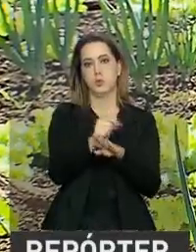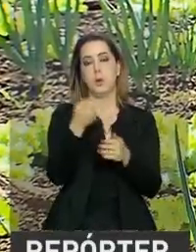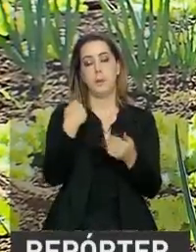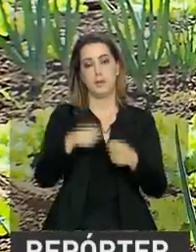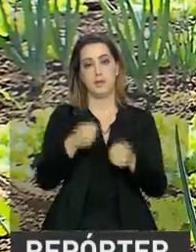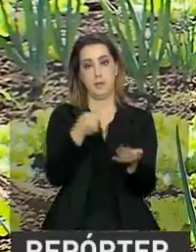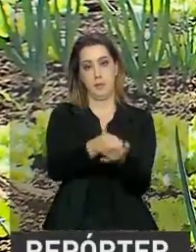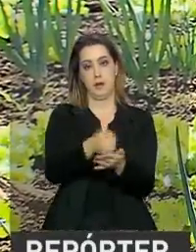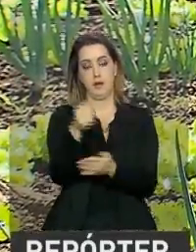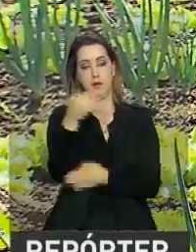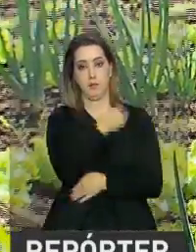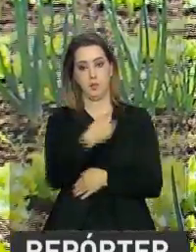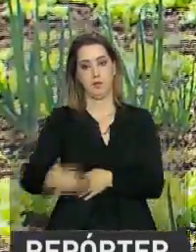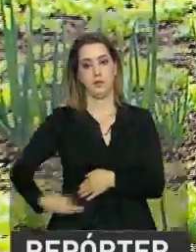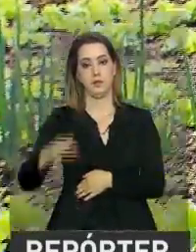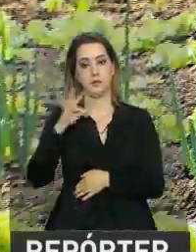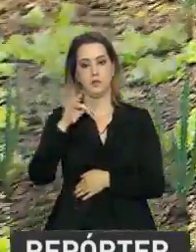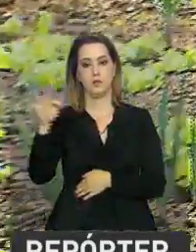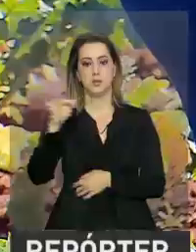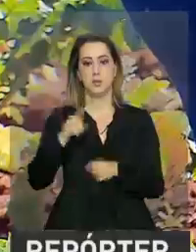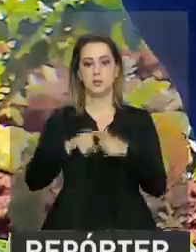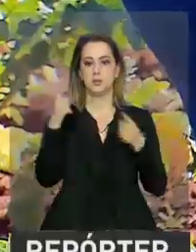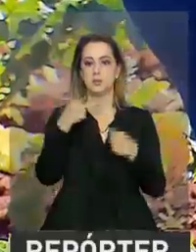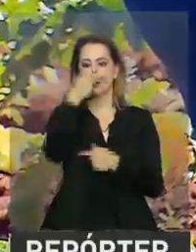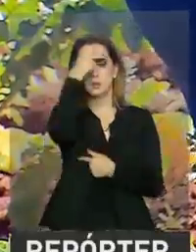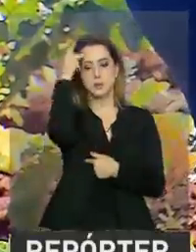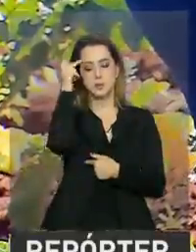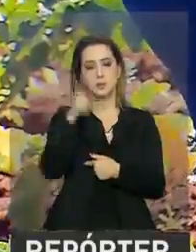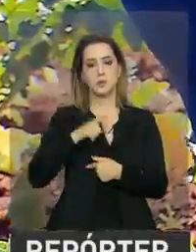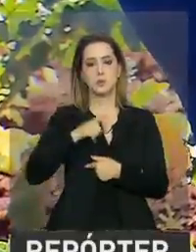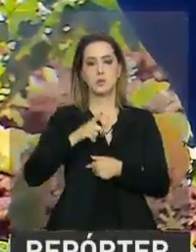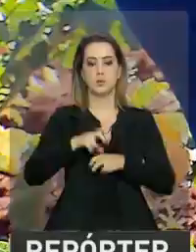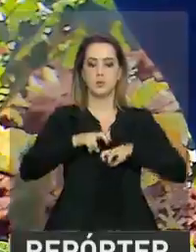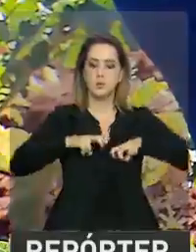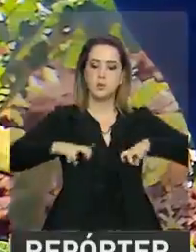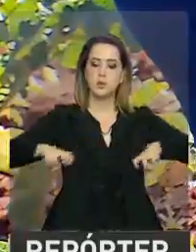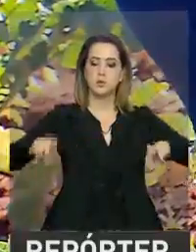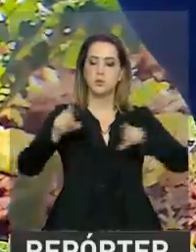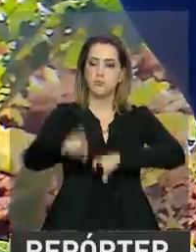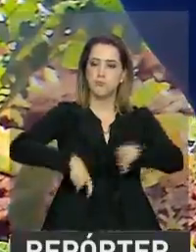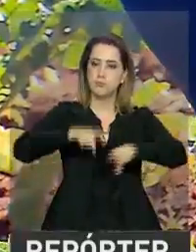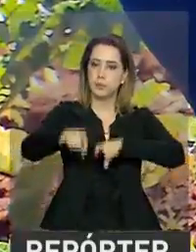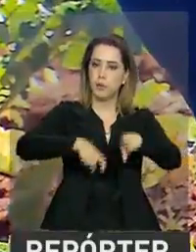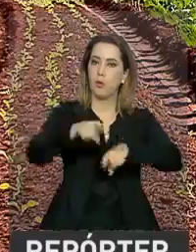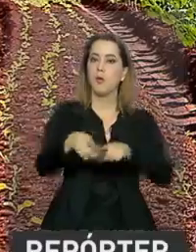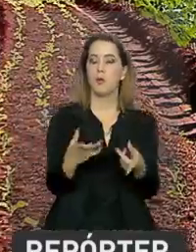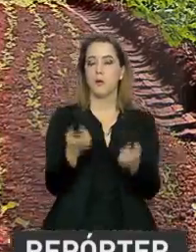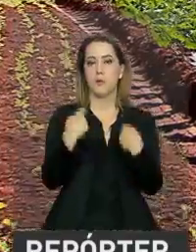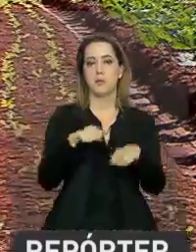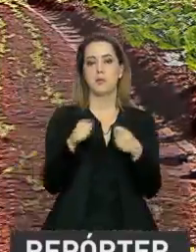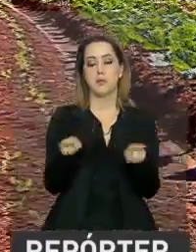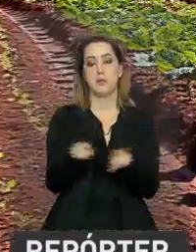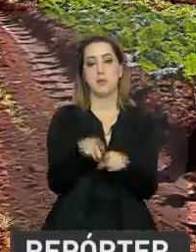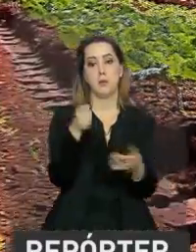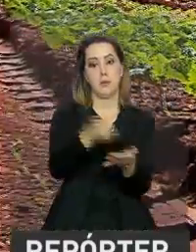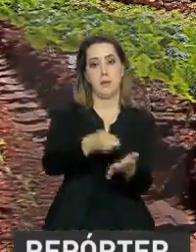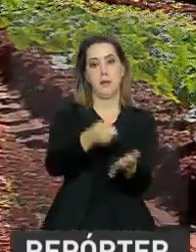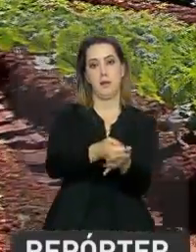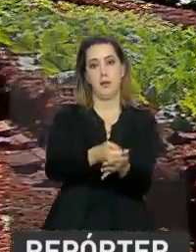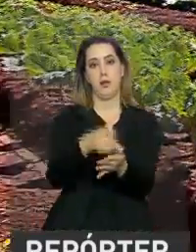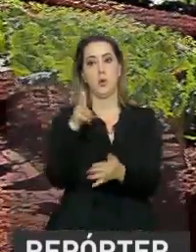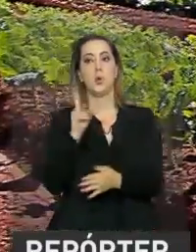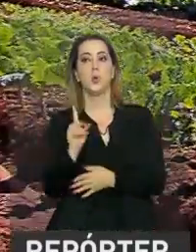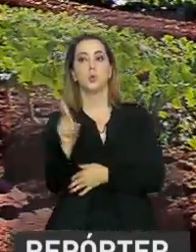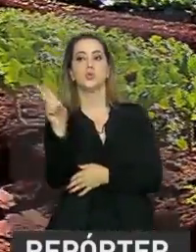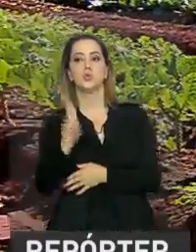pessoas que têm direito de uso de terras da União, como chácaras e fazendas, também têm que pagar para transferir o direito de